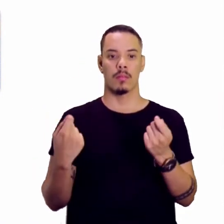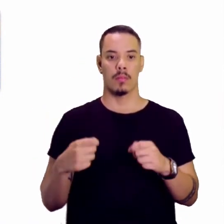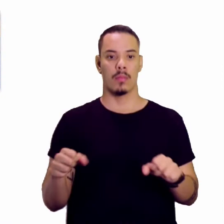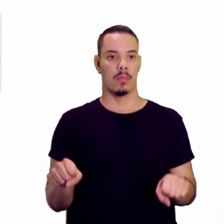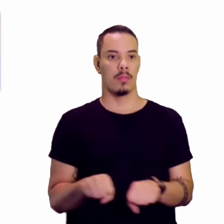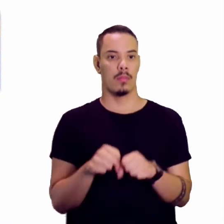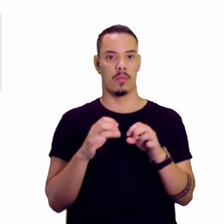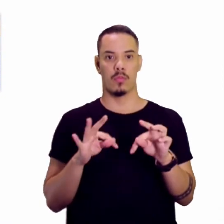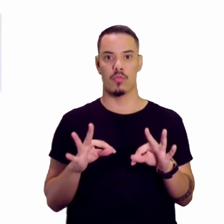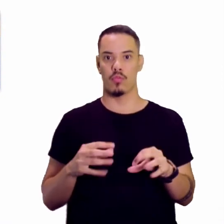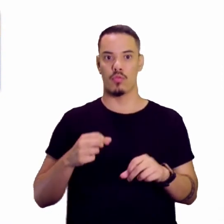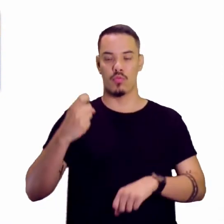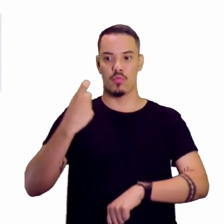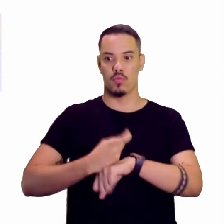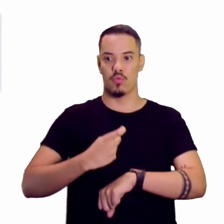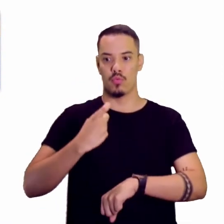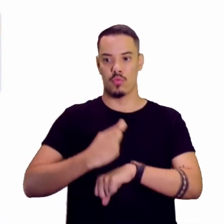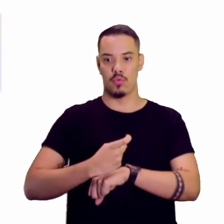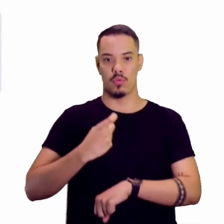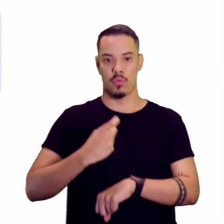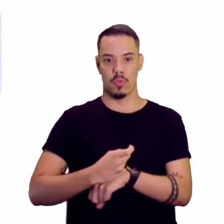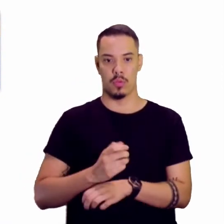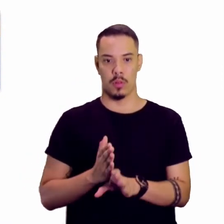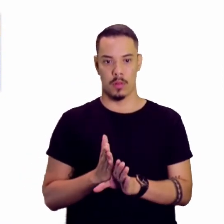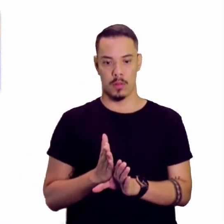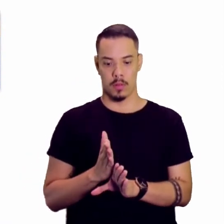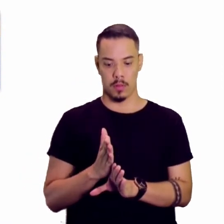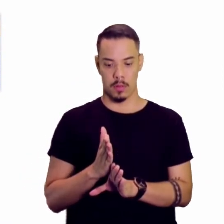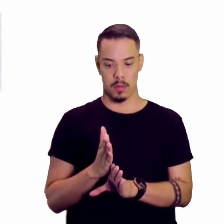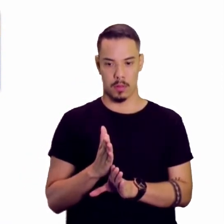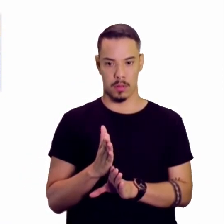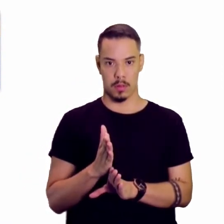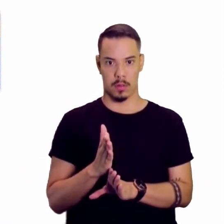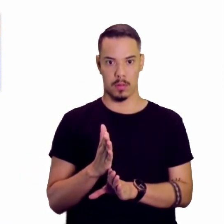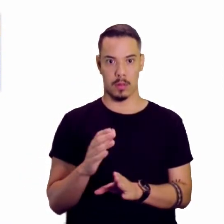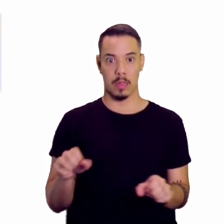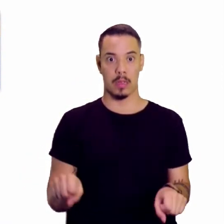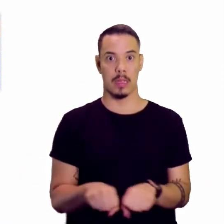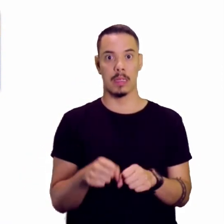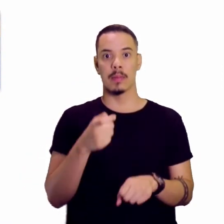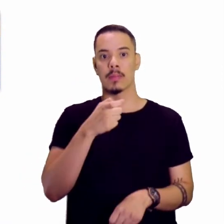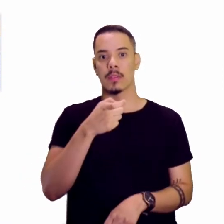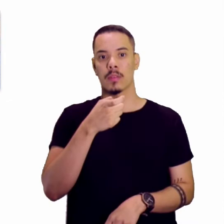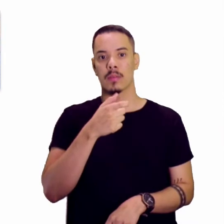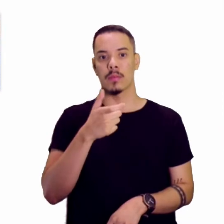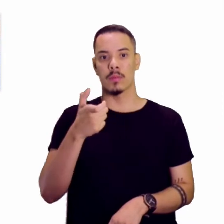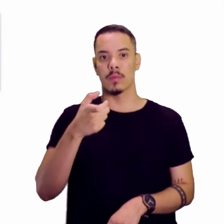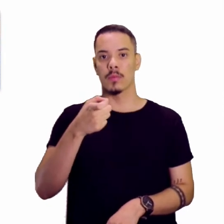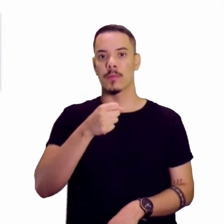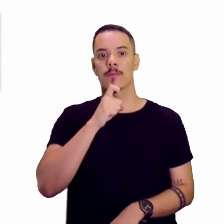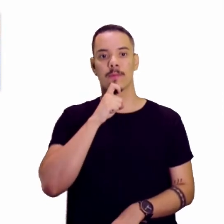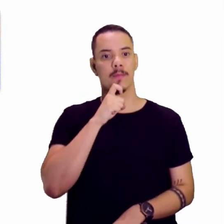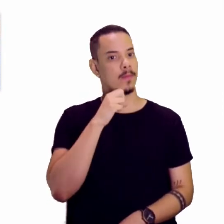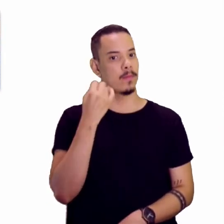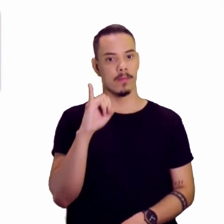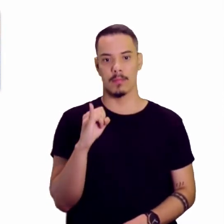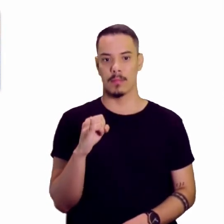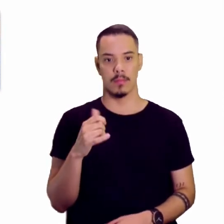que está tudo congelado. Ele tem uma frente diferente, onde ele vai passando e quebrando o gelo para passar. Senão não consegue se